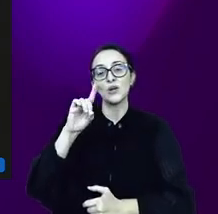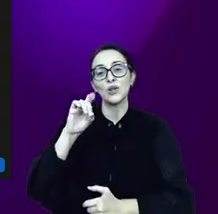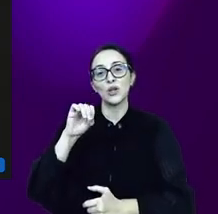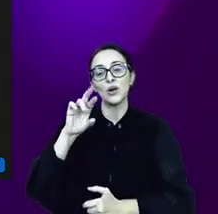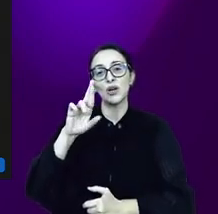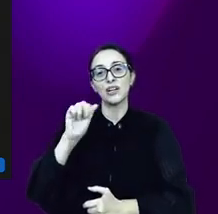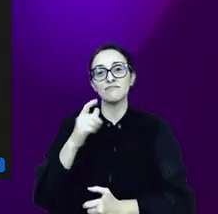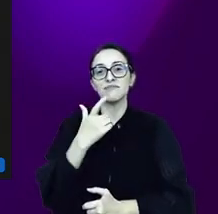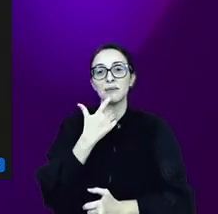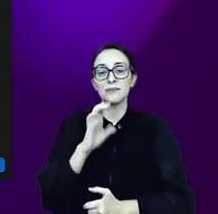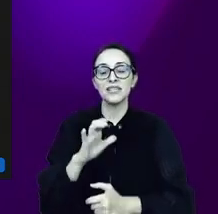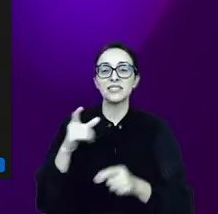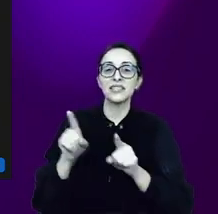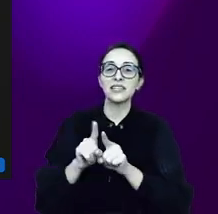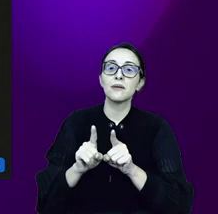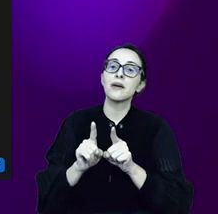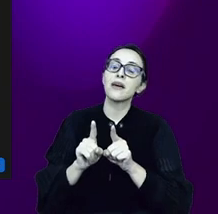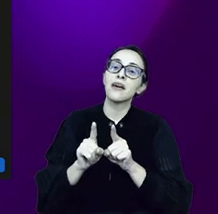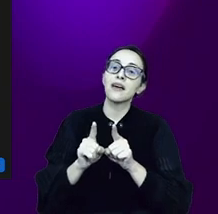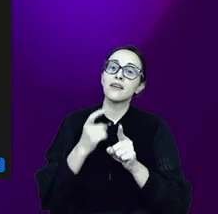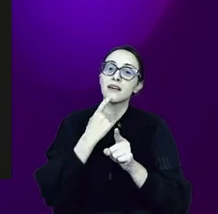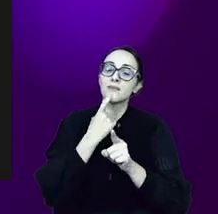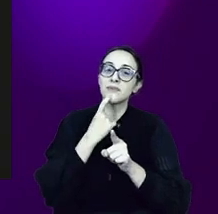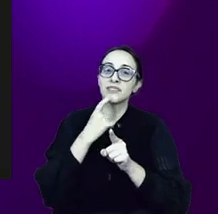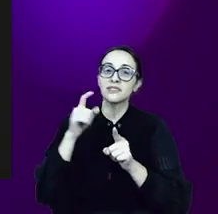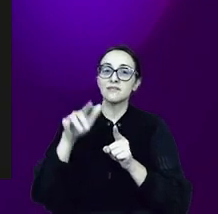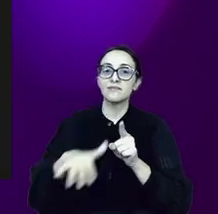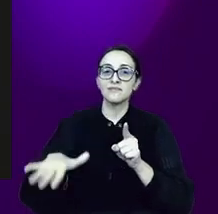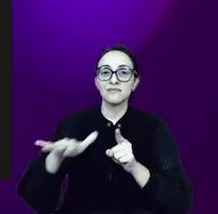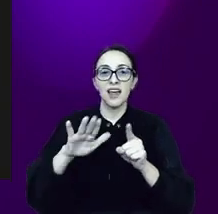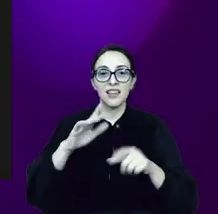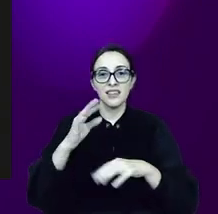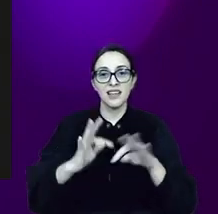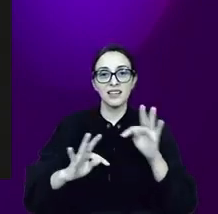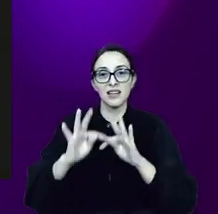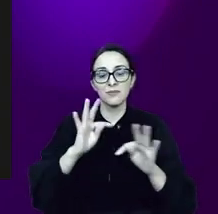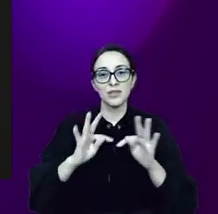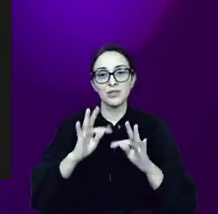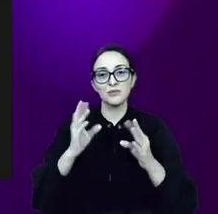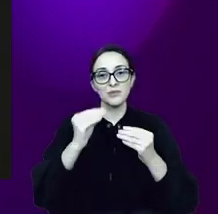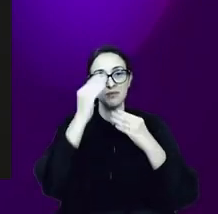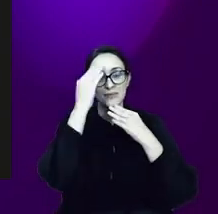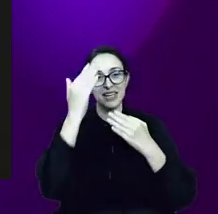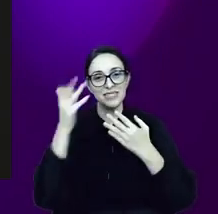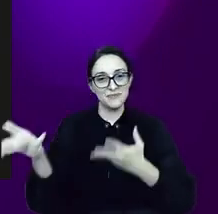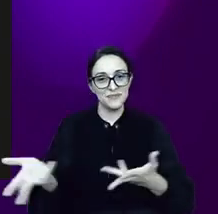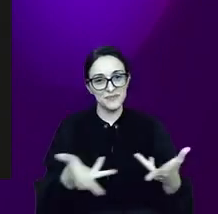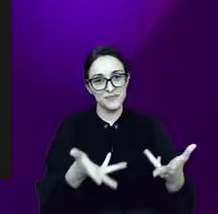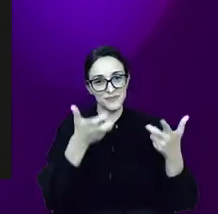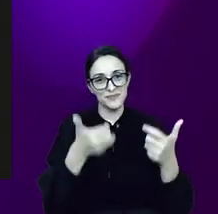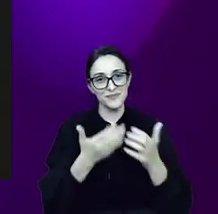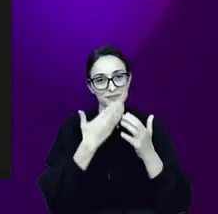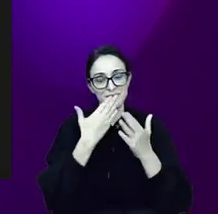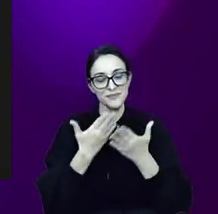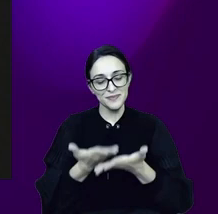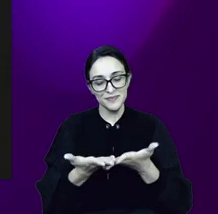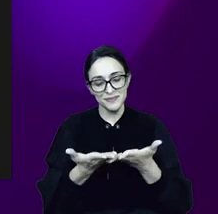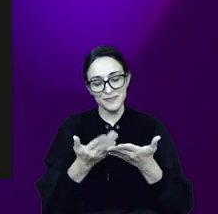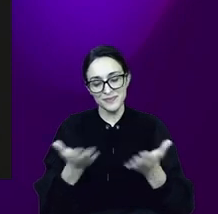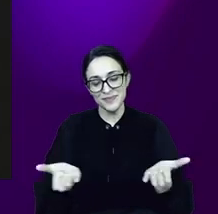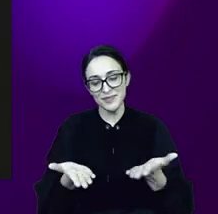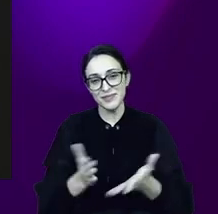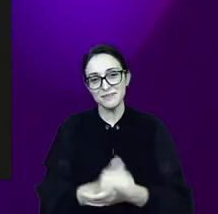no diagnóstico, tratamento dos gliomas. Dr. Vitor, obrigado. Passo a palavra nesse